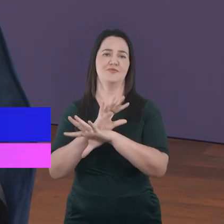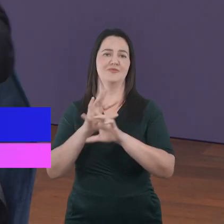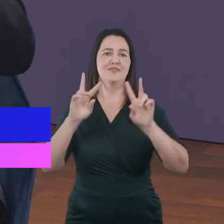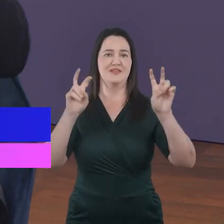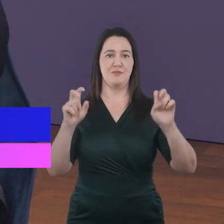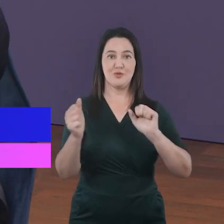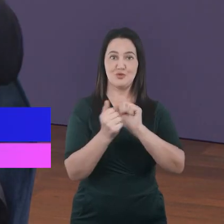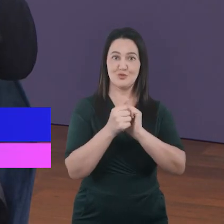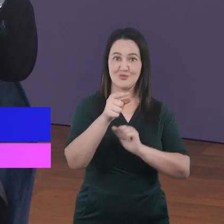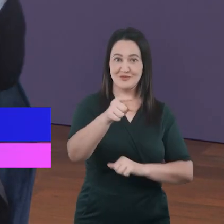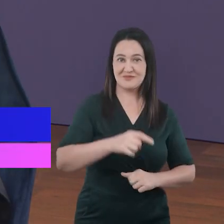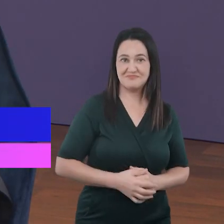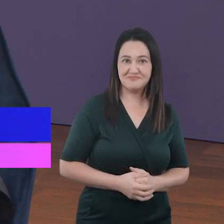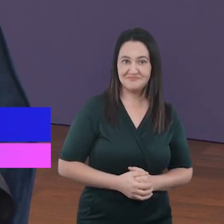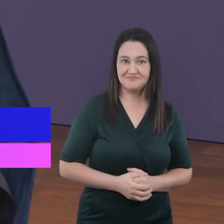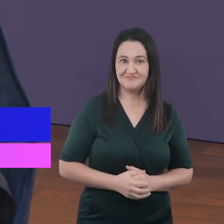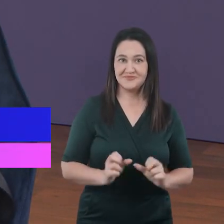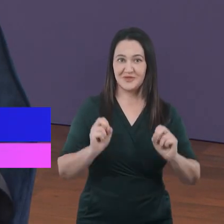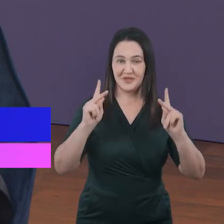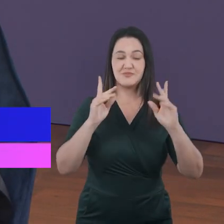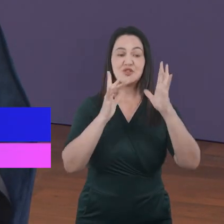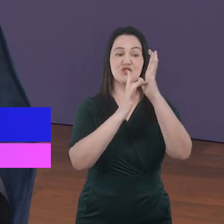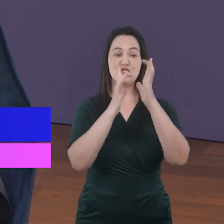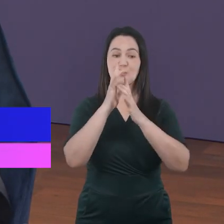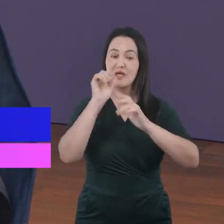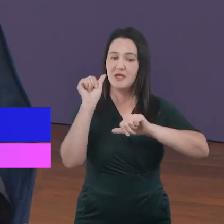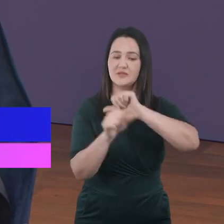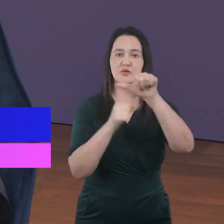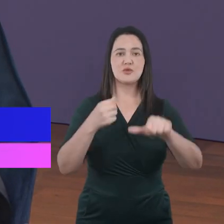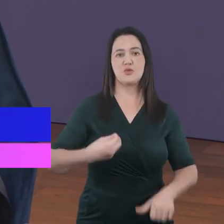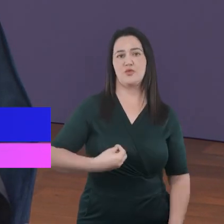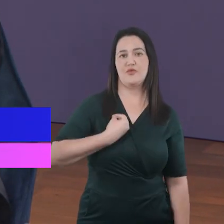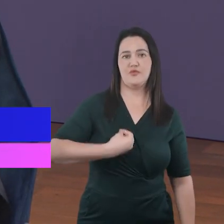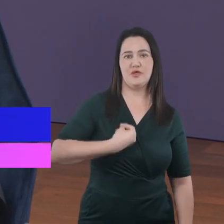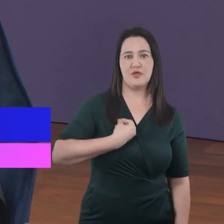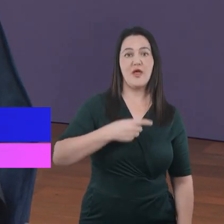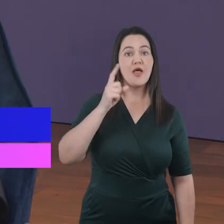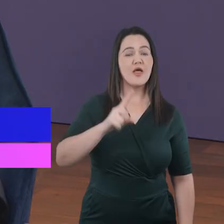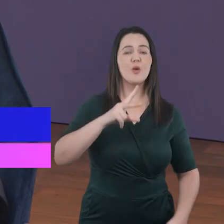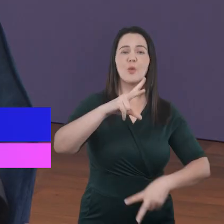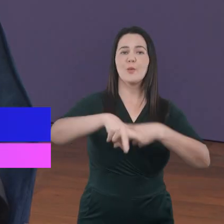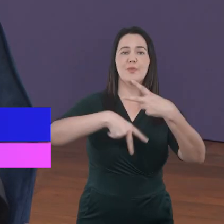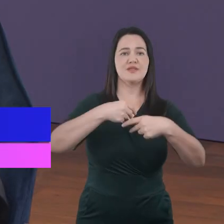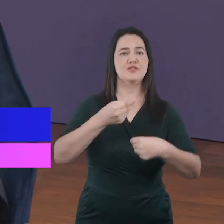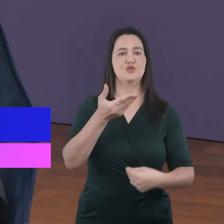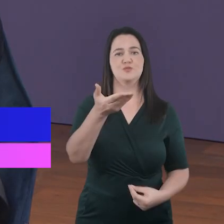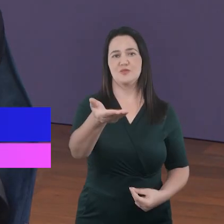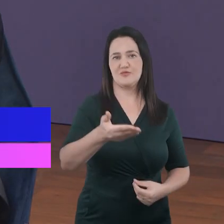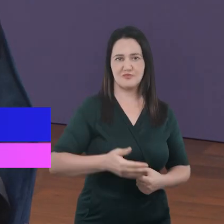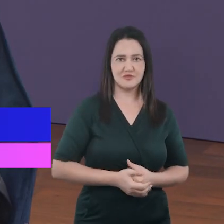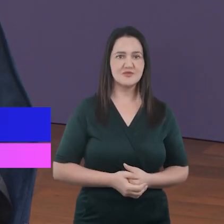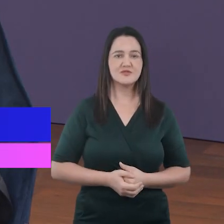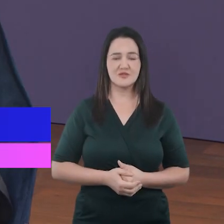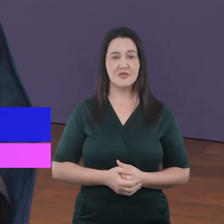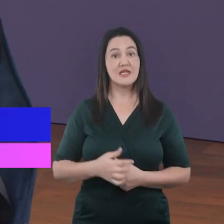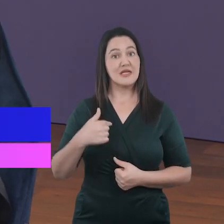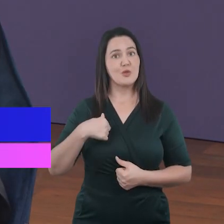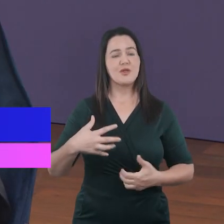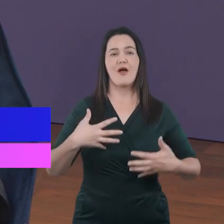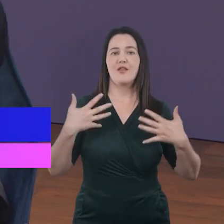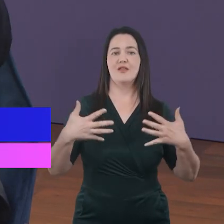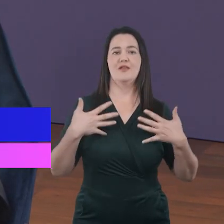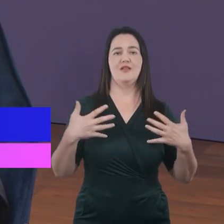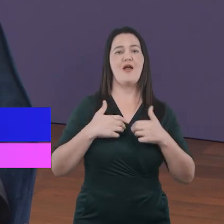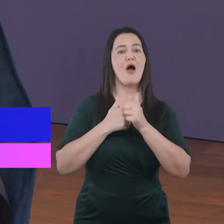para complementar e fechar esse tema com você, tá bom? Então, Jesus Restaurador da Vida é um presente da